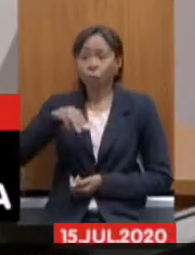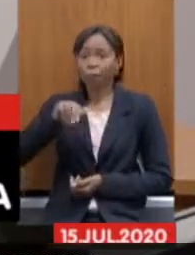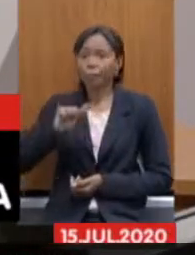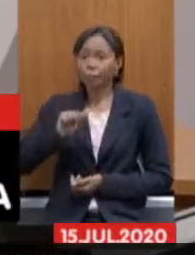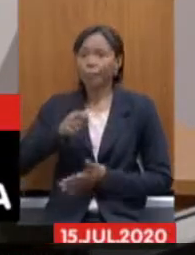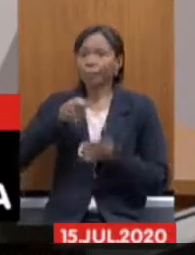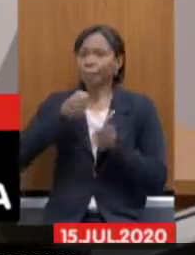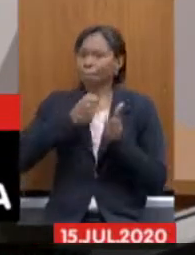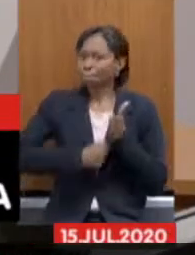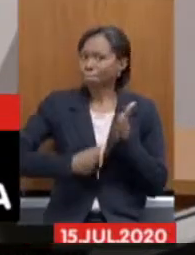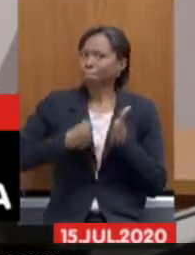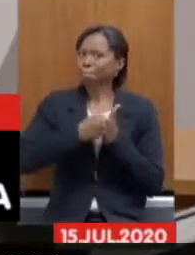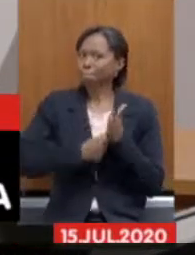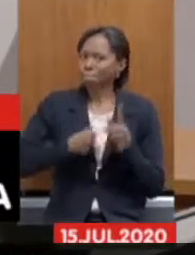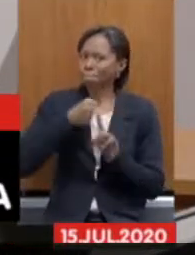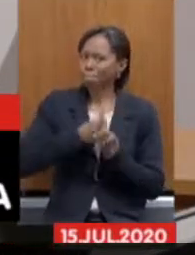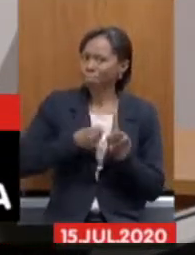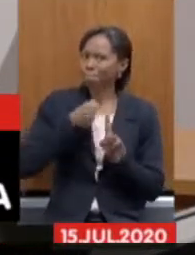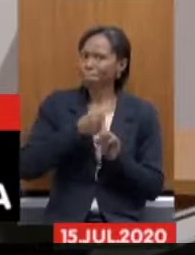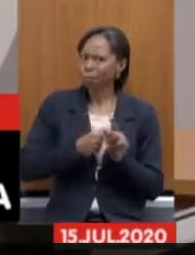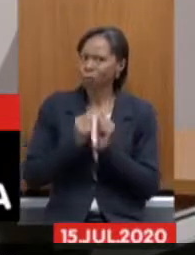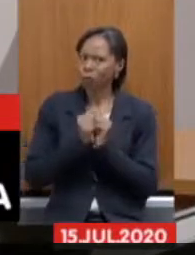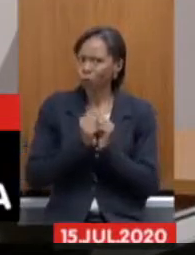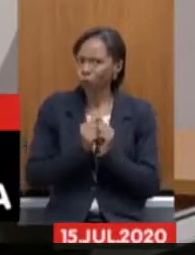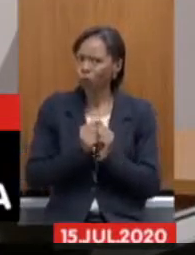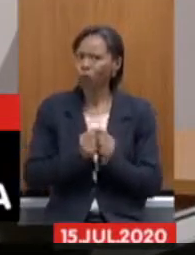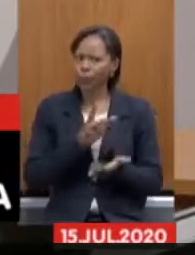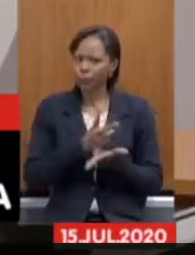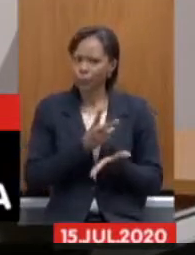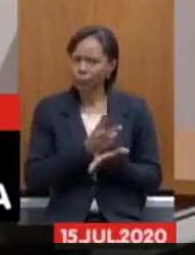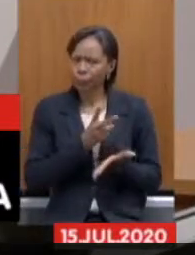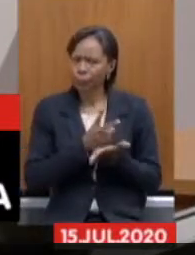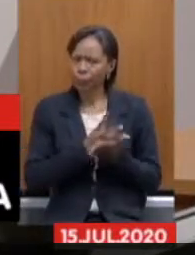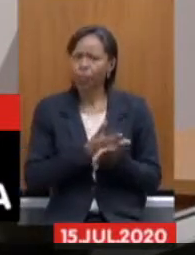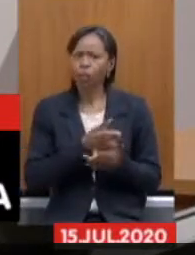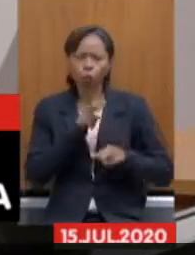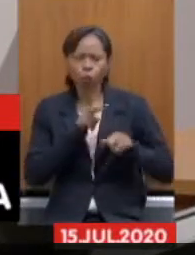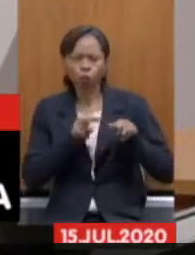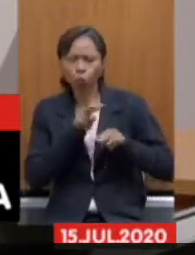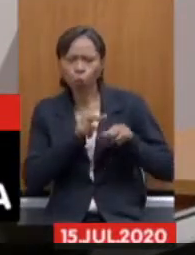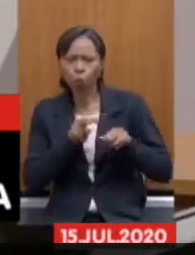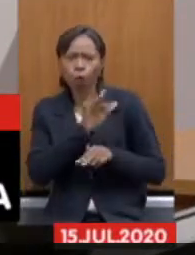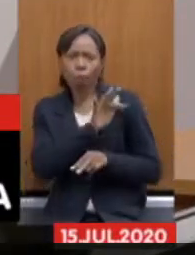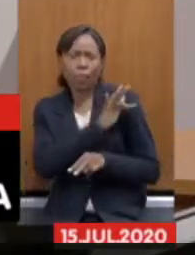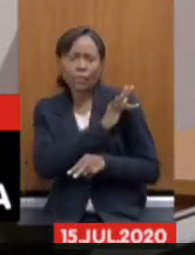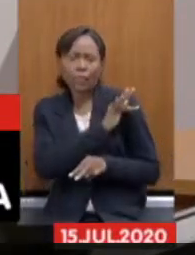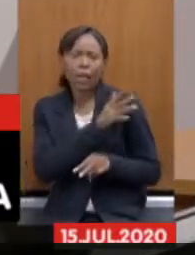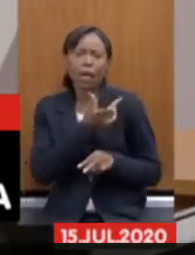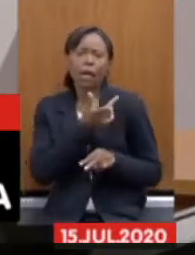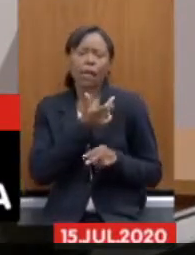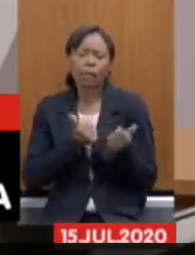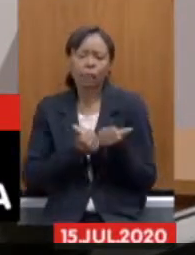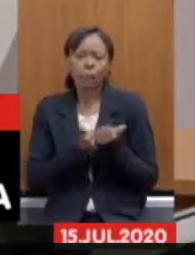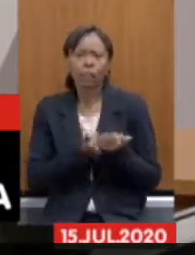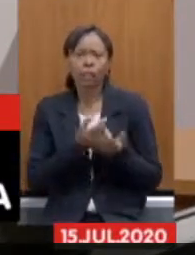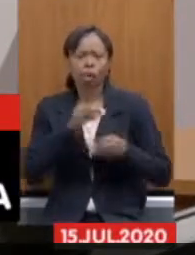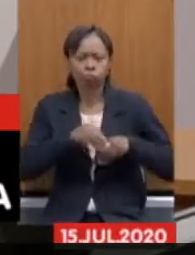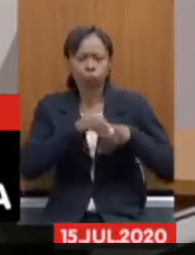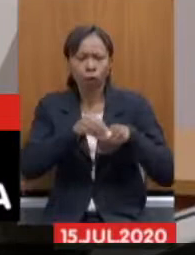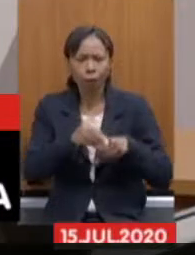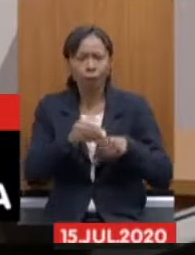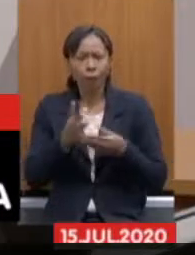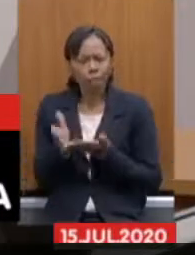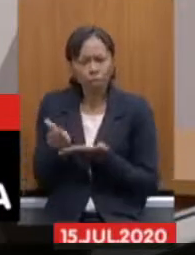luta aí mantendo aí os fiscais assistentes fiscais agropecuários e os administrativos ou manter